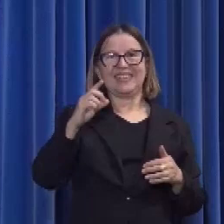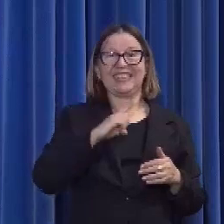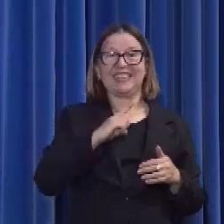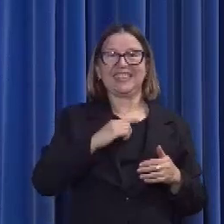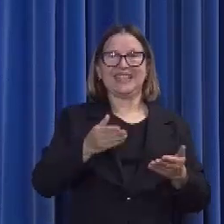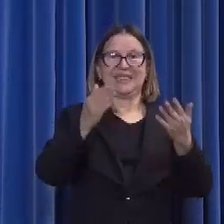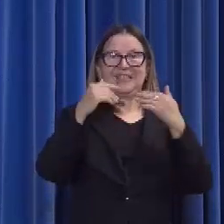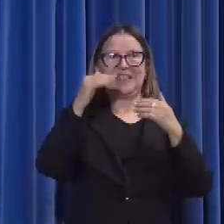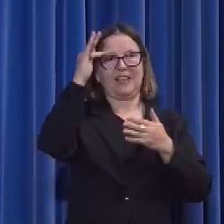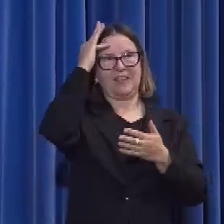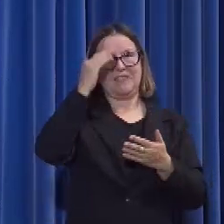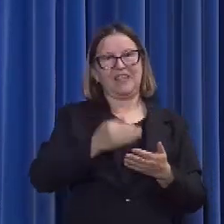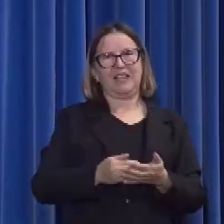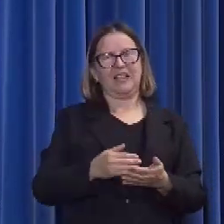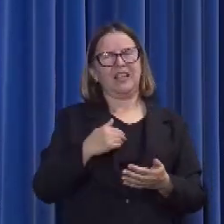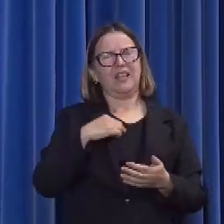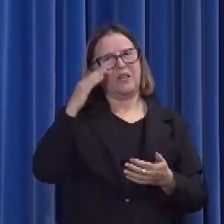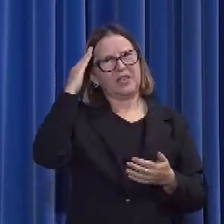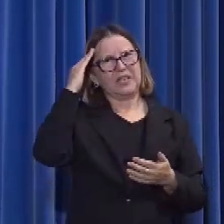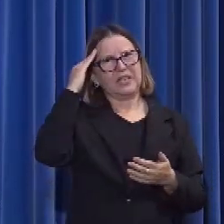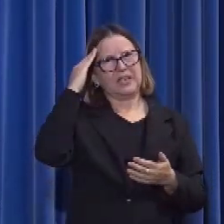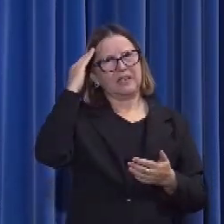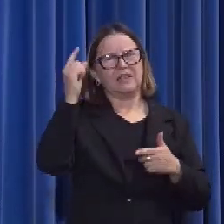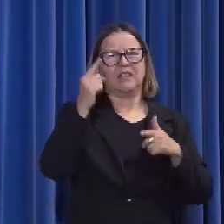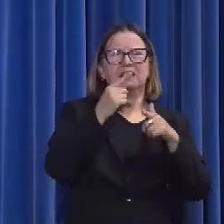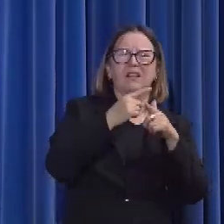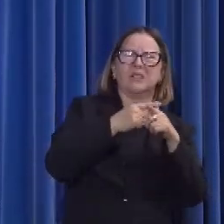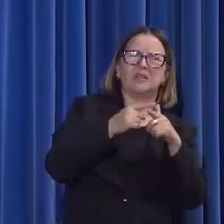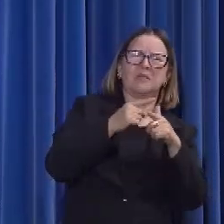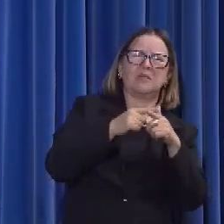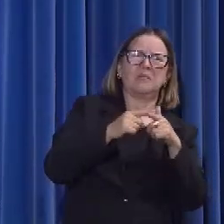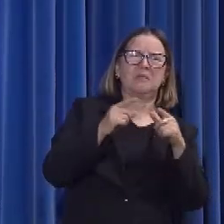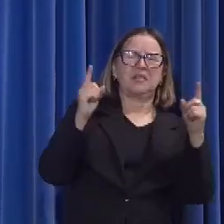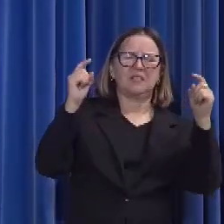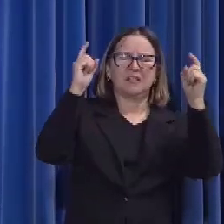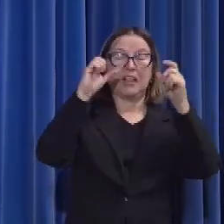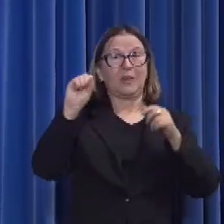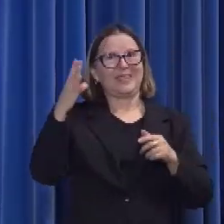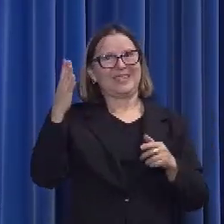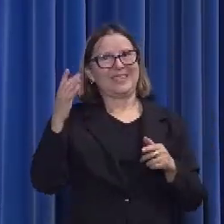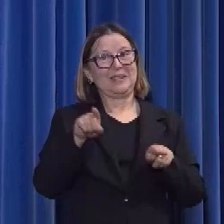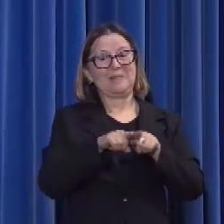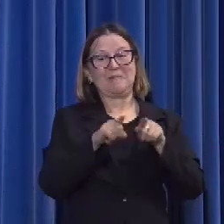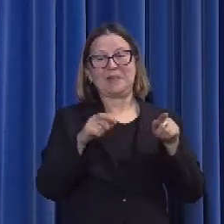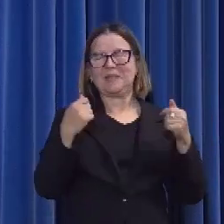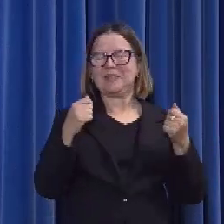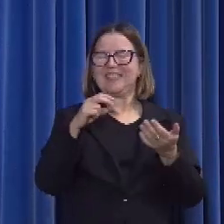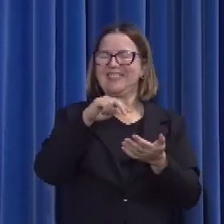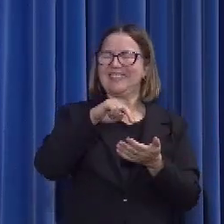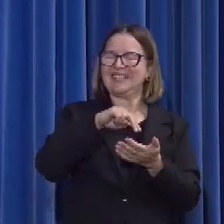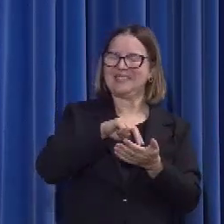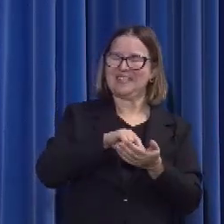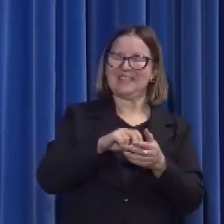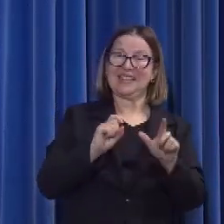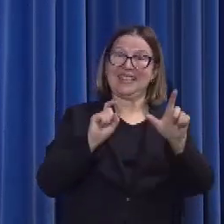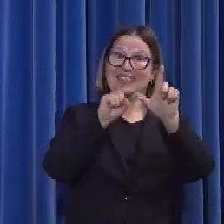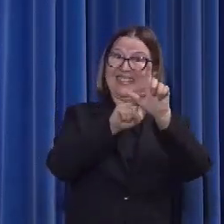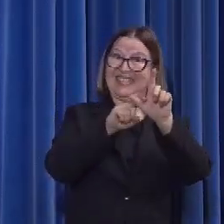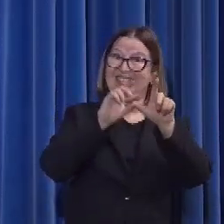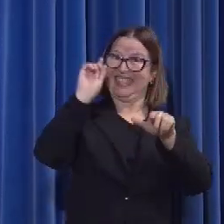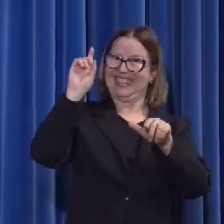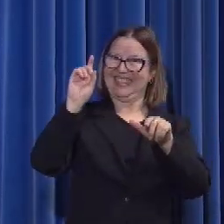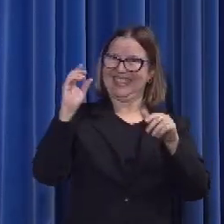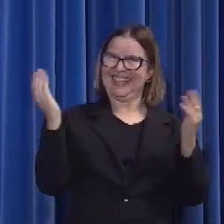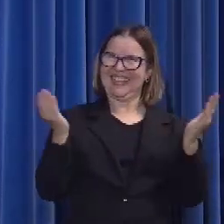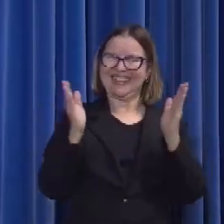sei que os problemas, as dificuldades estão aí para nos tirar os olhos disso, mas nós precisamos olhar e depender desse Deus. Vamos orar?